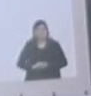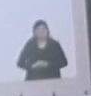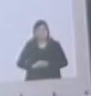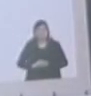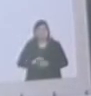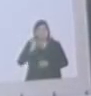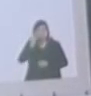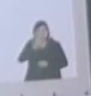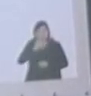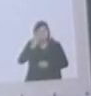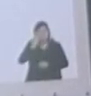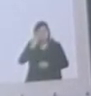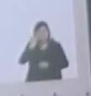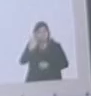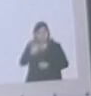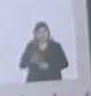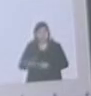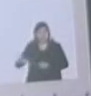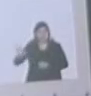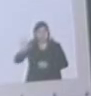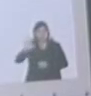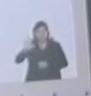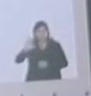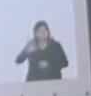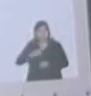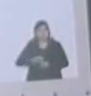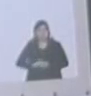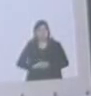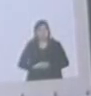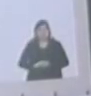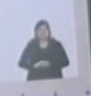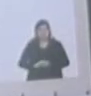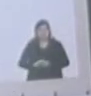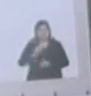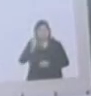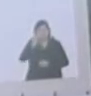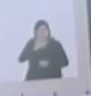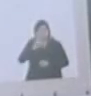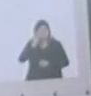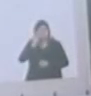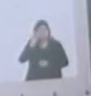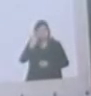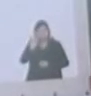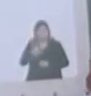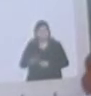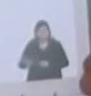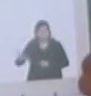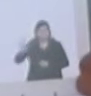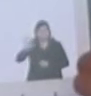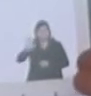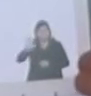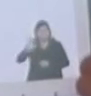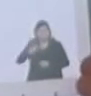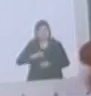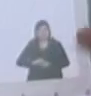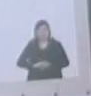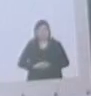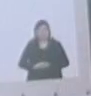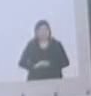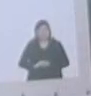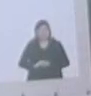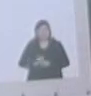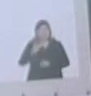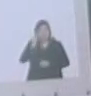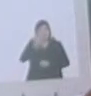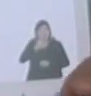que necessitam dessa condição especial então a urna tem como nós estamos vendo aqui além